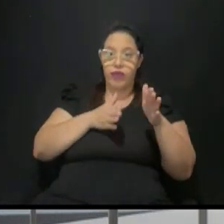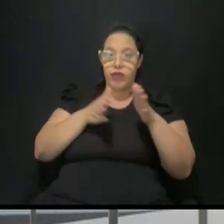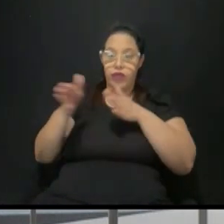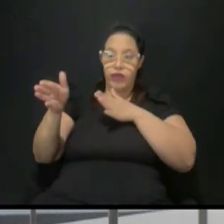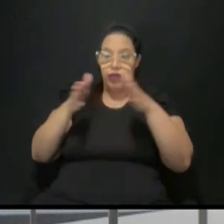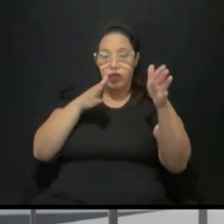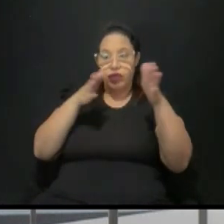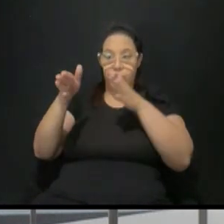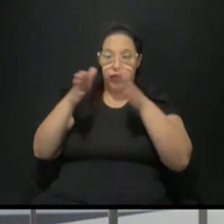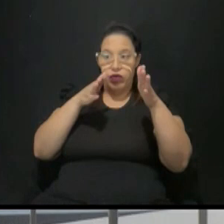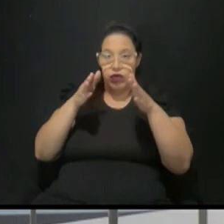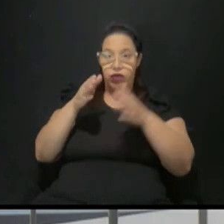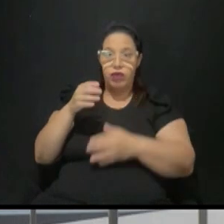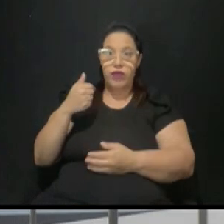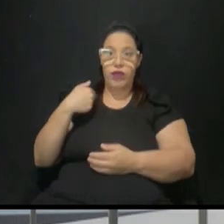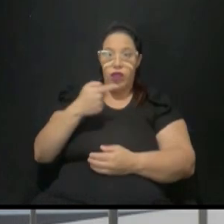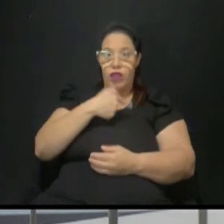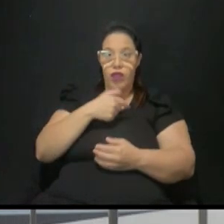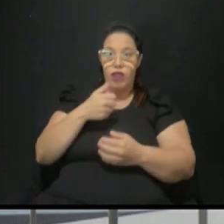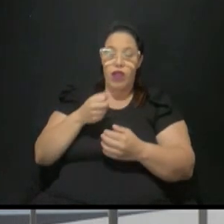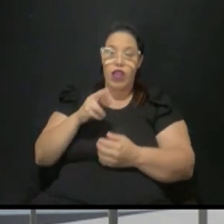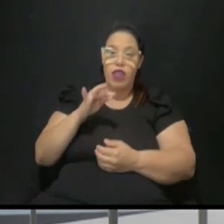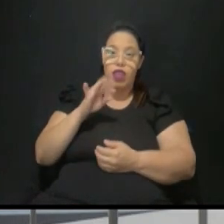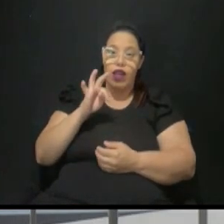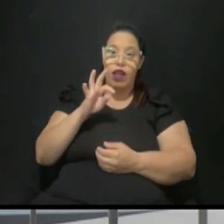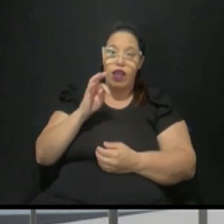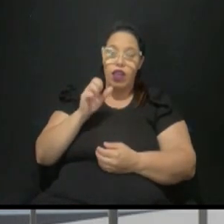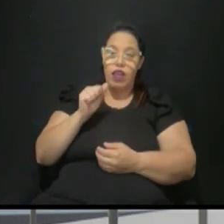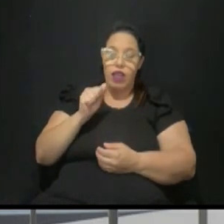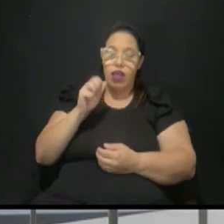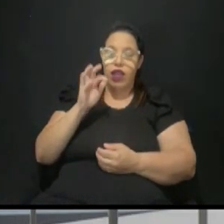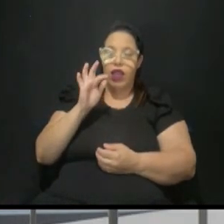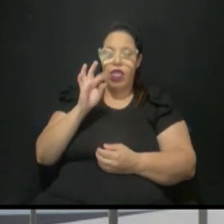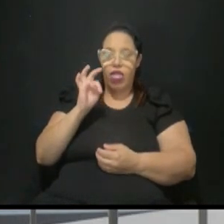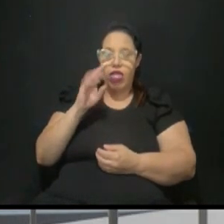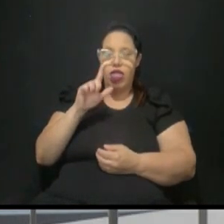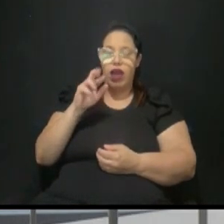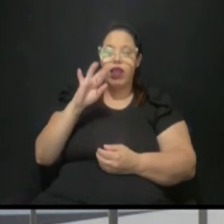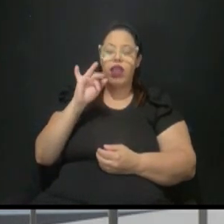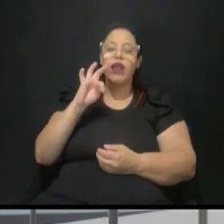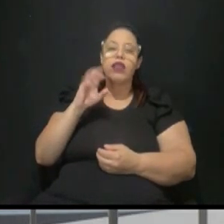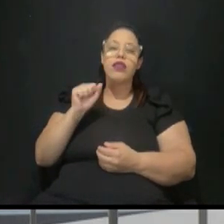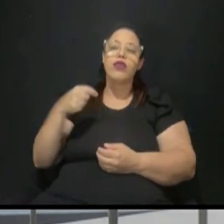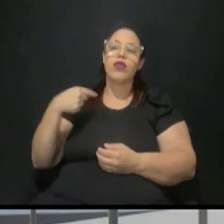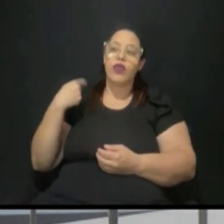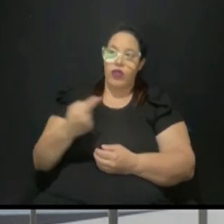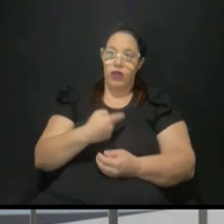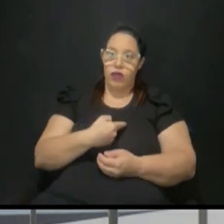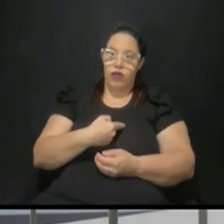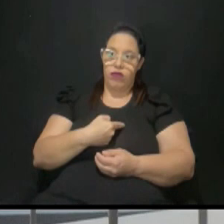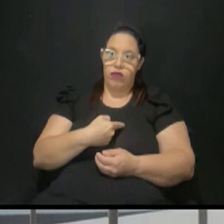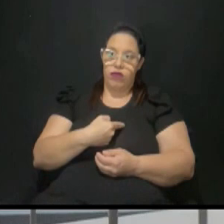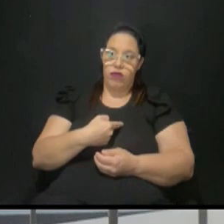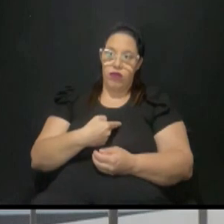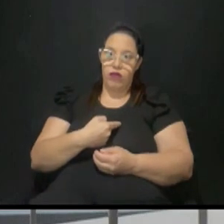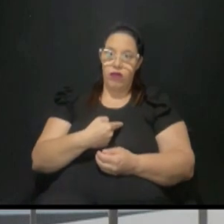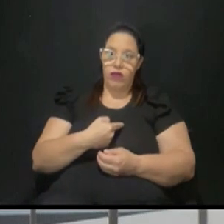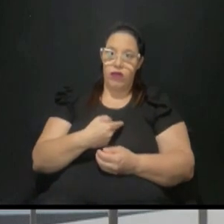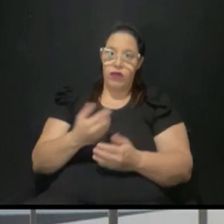nossos, mas ainda é um sistema que funciona, então que garante essa inclusão e